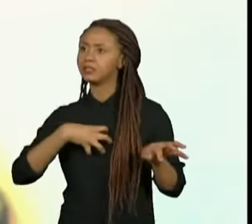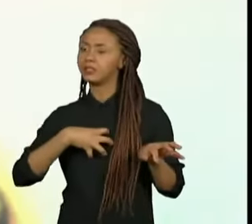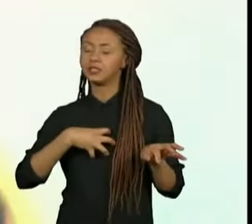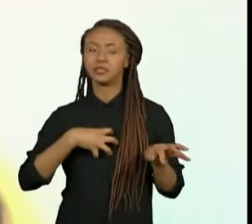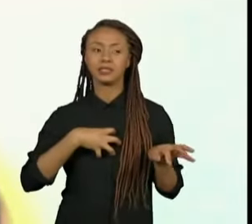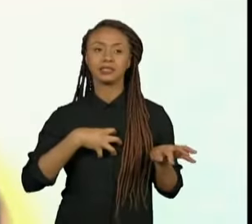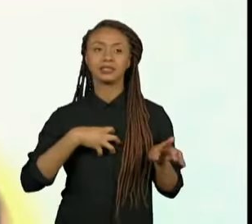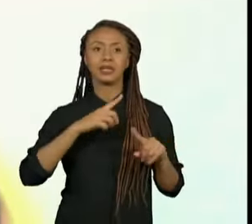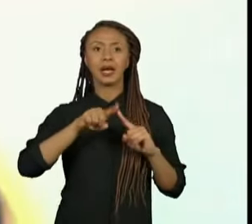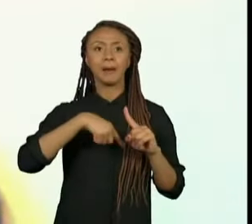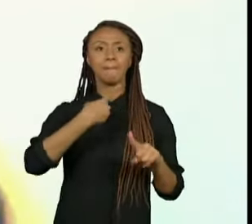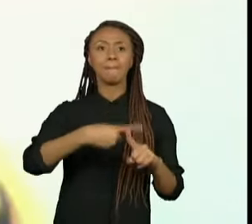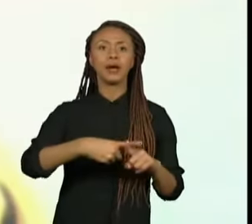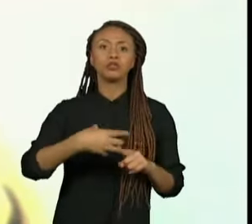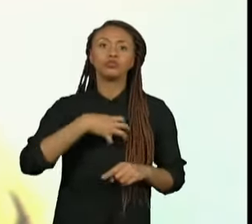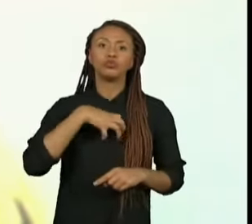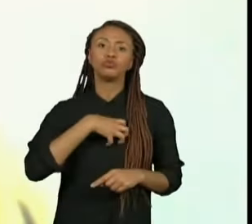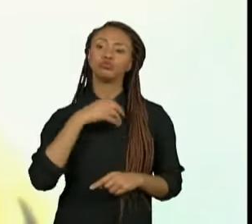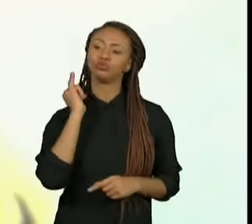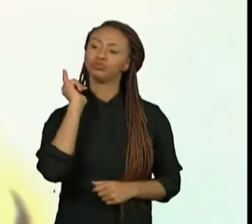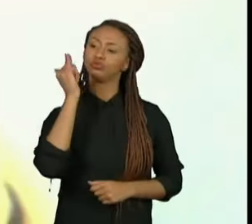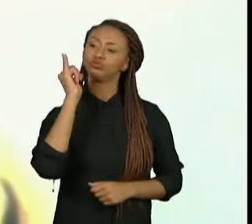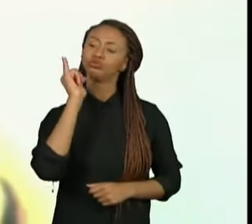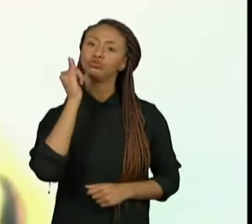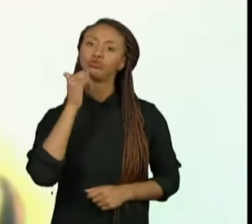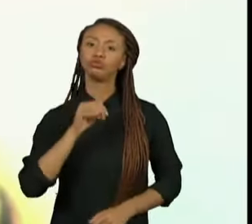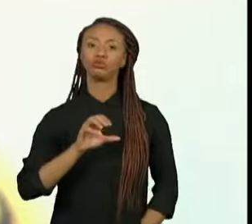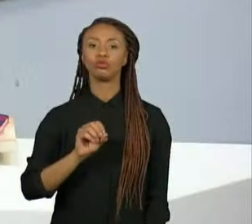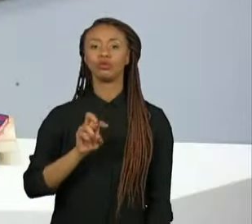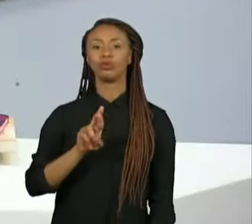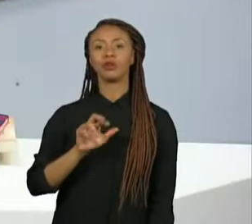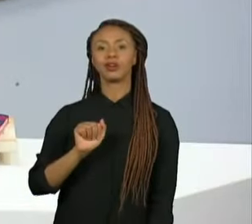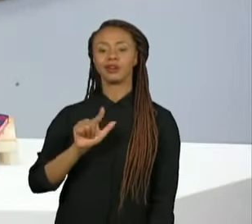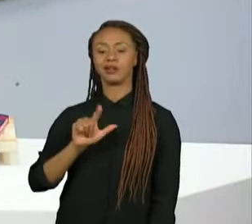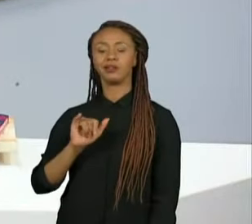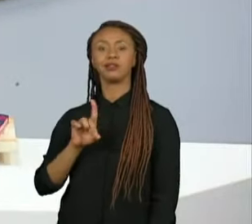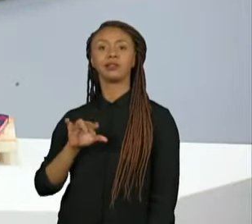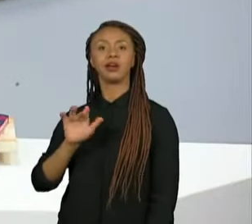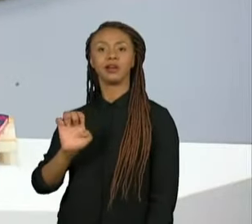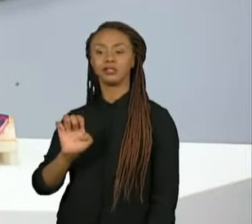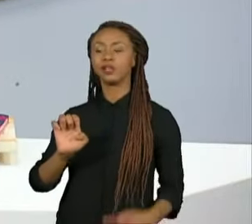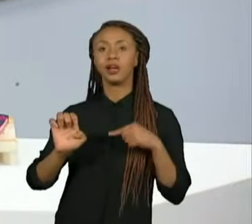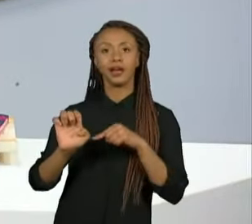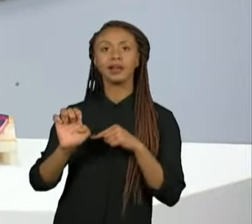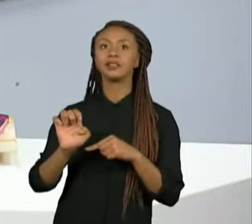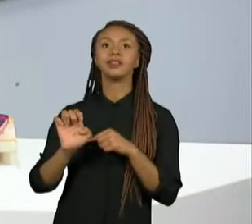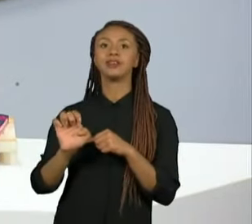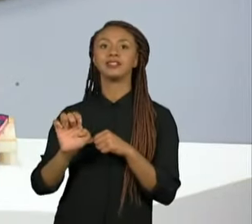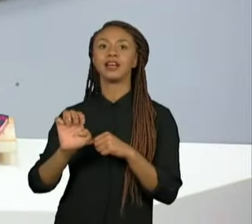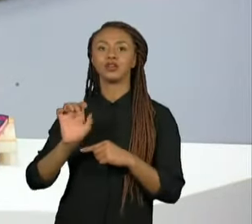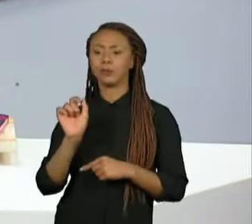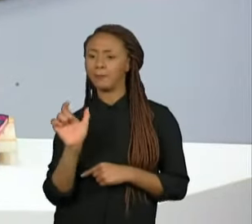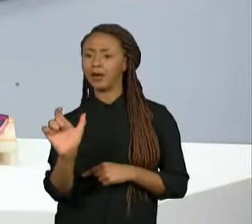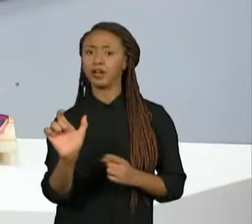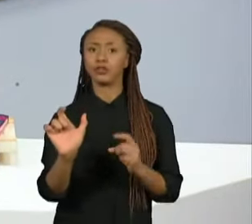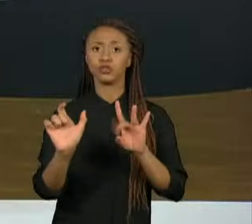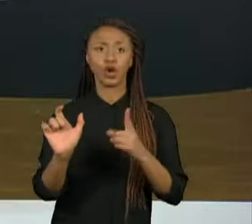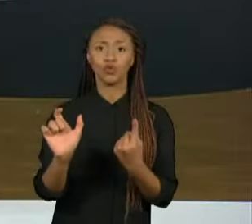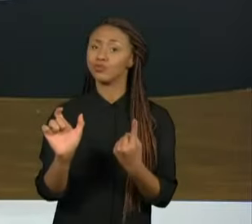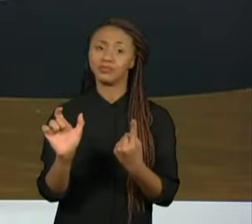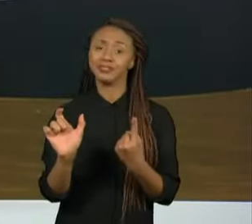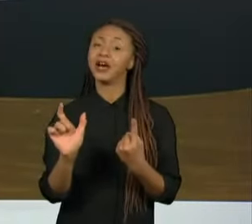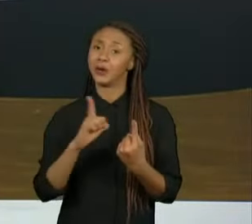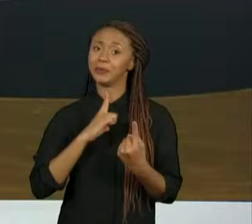também pela oralidade, né? Porque a oralidade é o texto completo, né? A oralidade é o corpo, não é só a palavra.